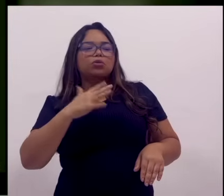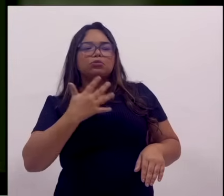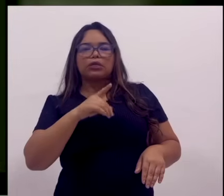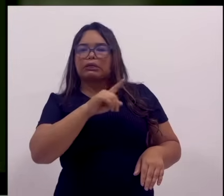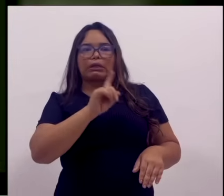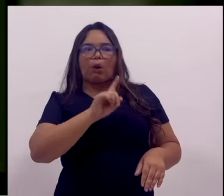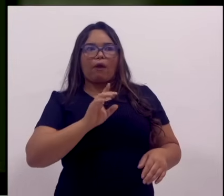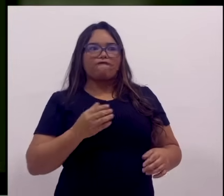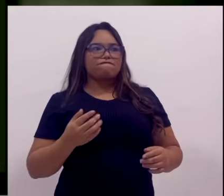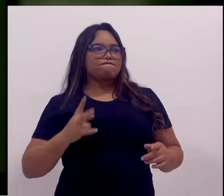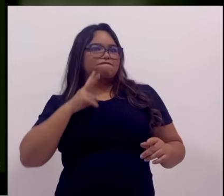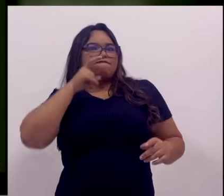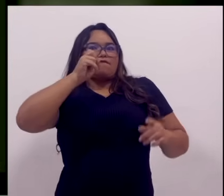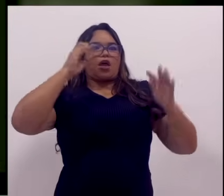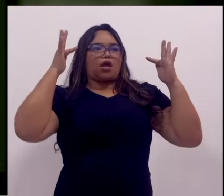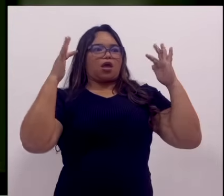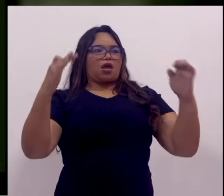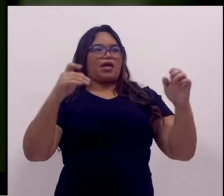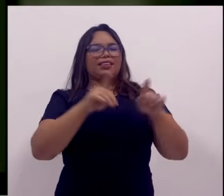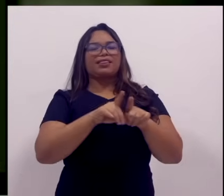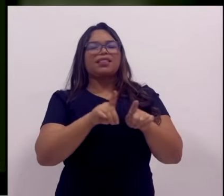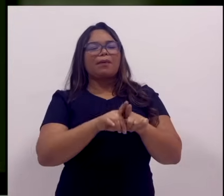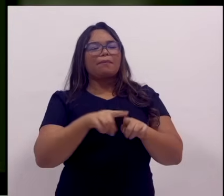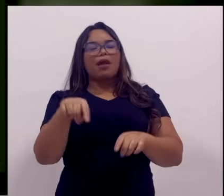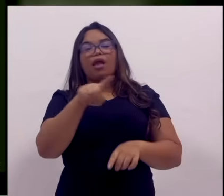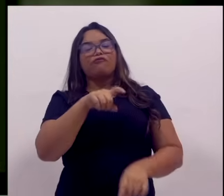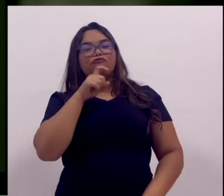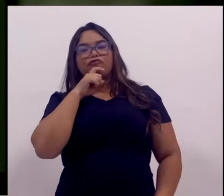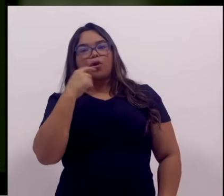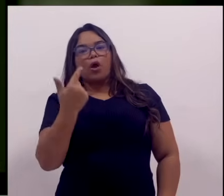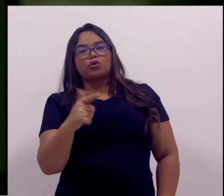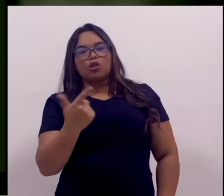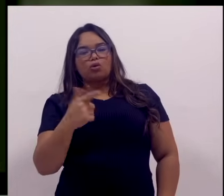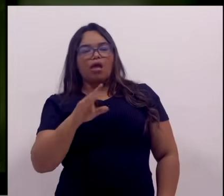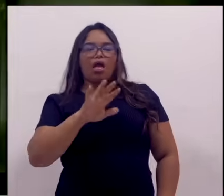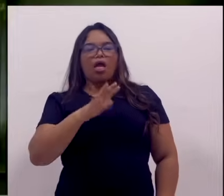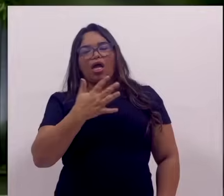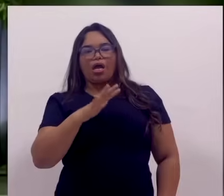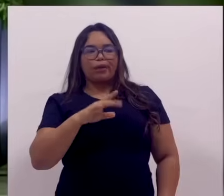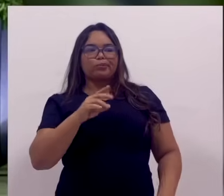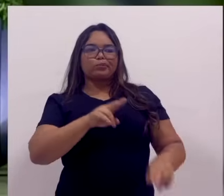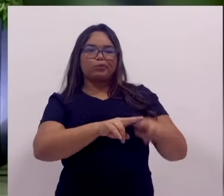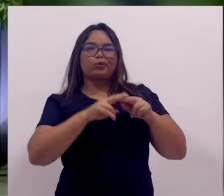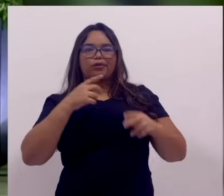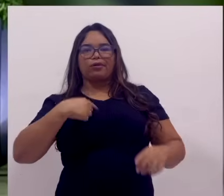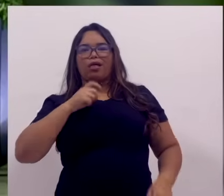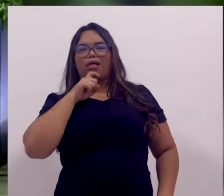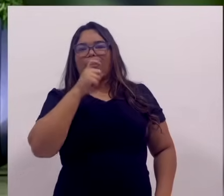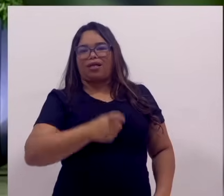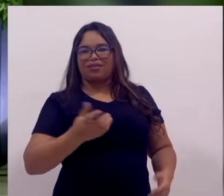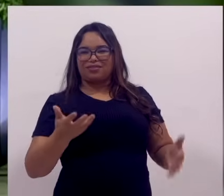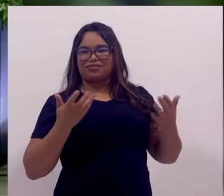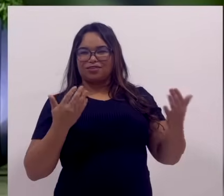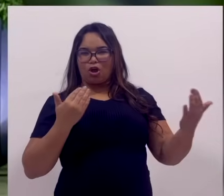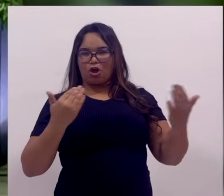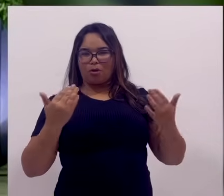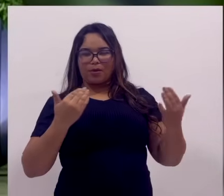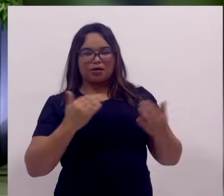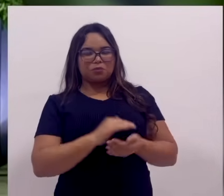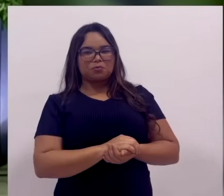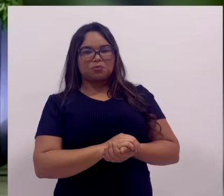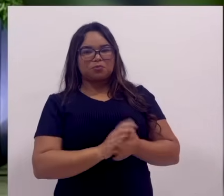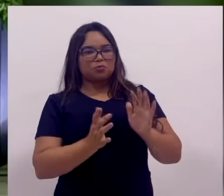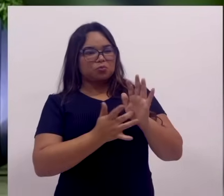nem quente, eu estou a ponto de te vomitar da minha boca. Apocalipse 3, 15 e 16. Notem que